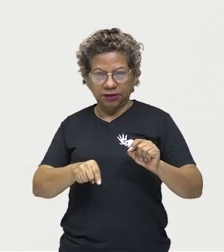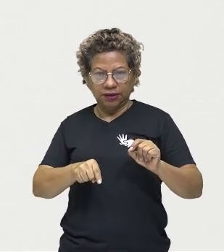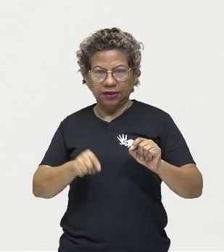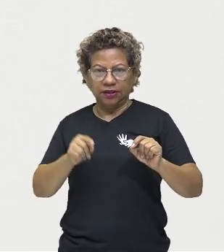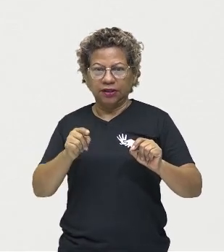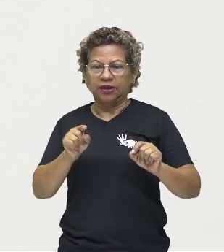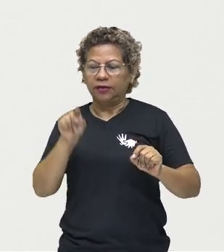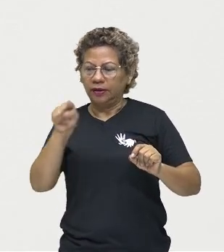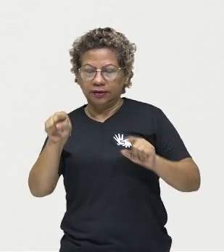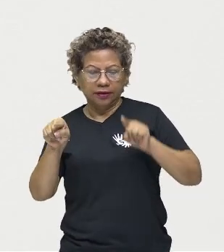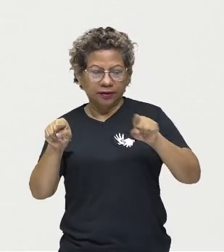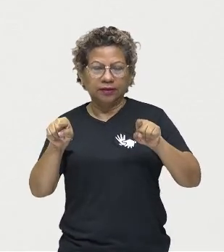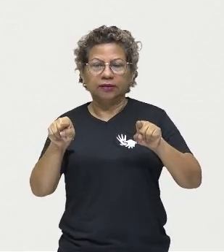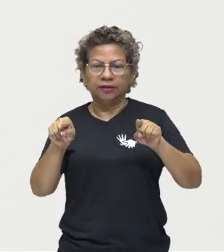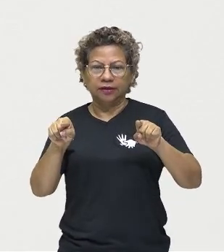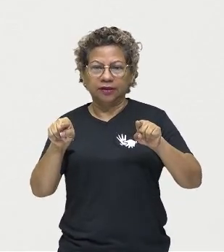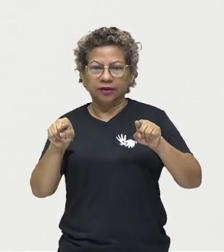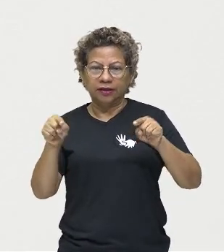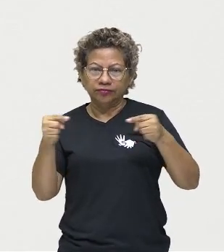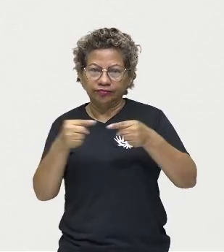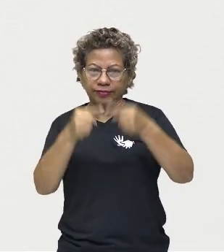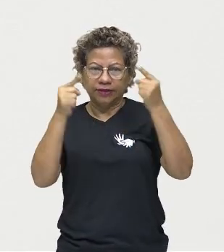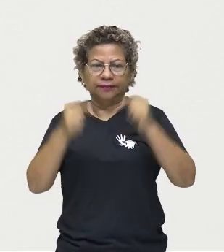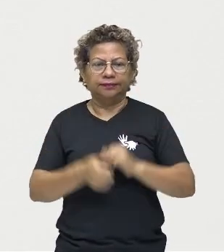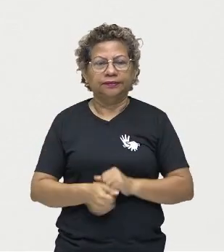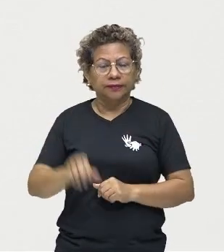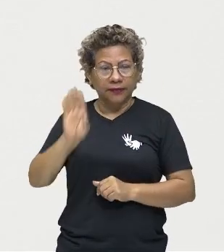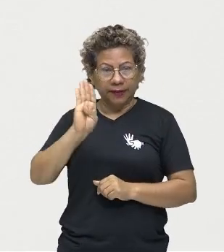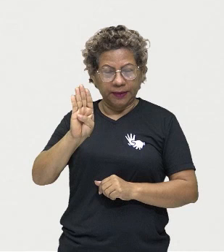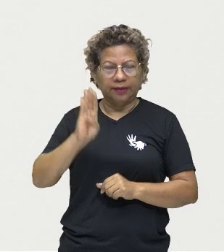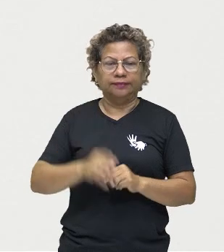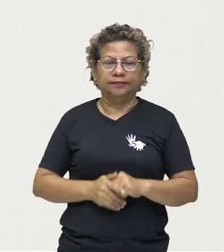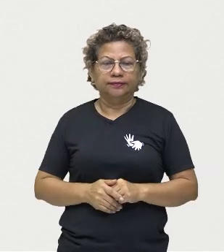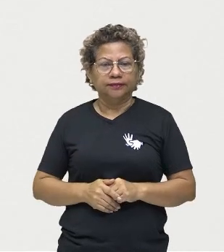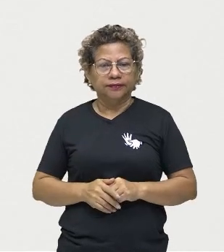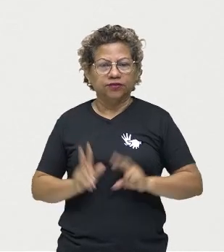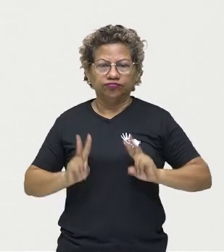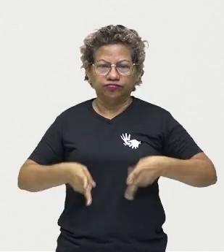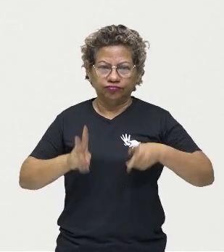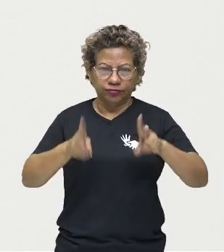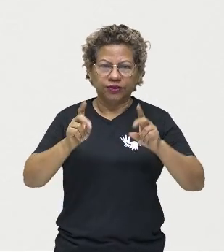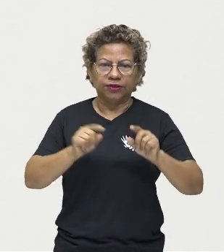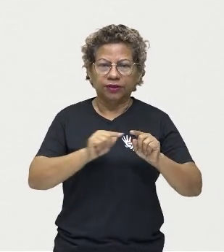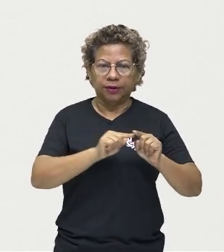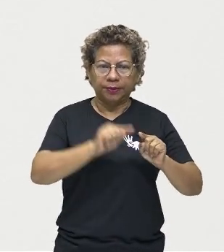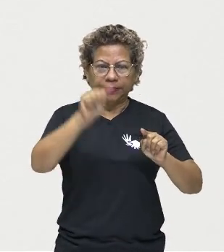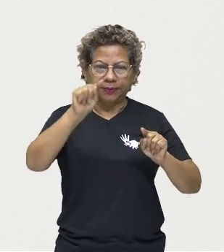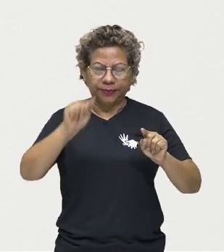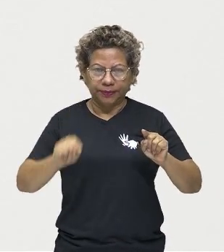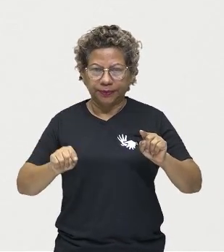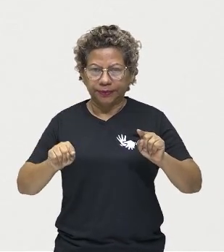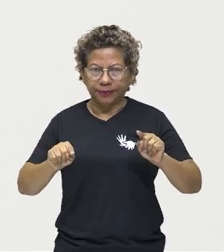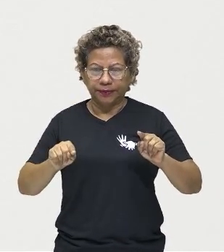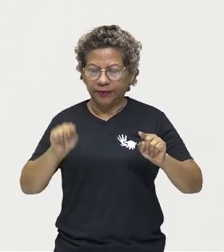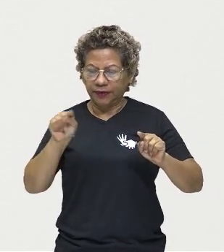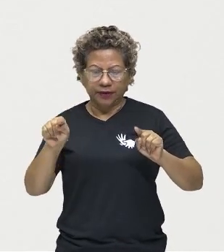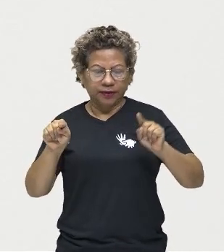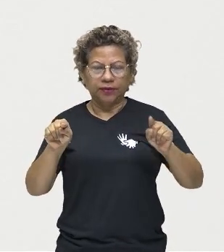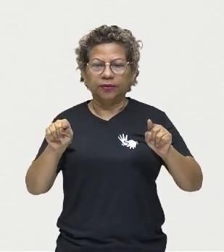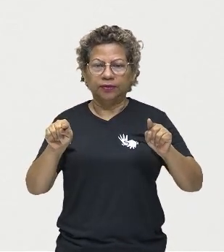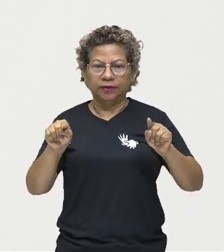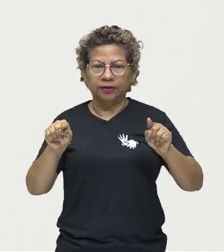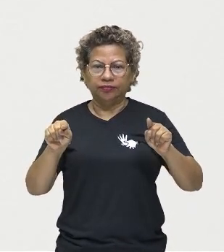lado oposto. Letra B. Segmento de reta que une a reta suporte do lado do triângulo com o vértice